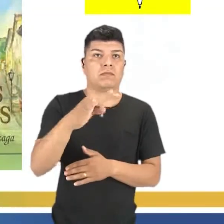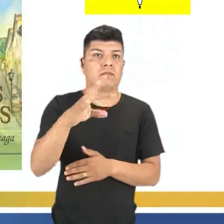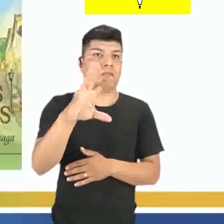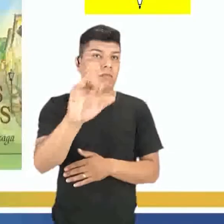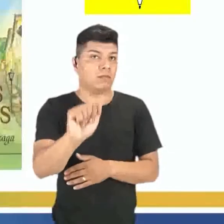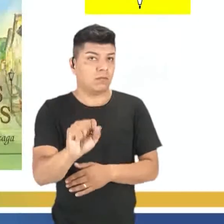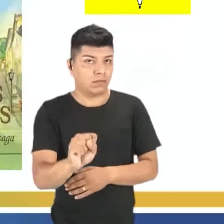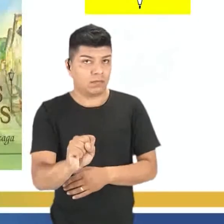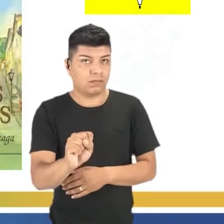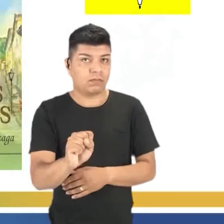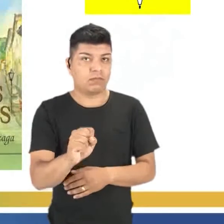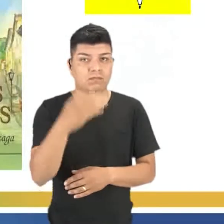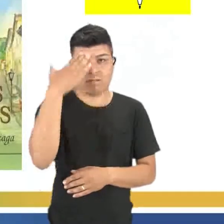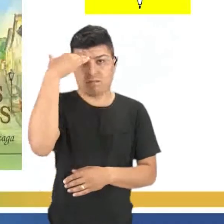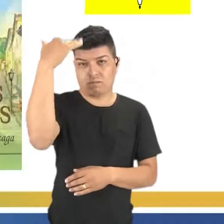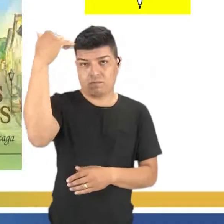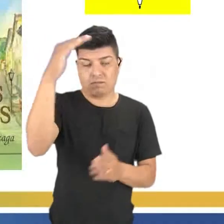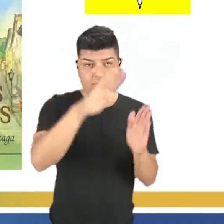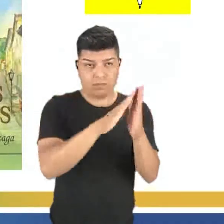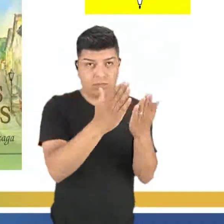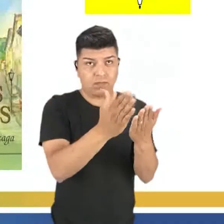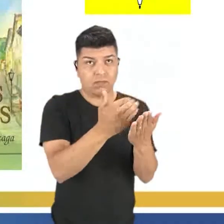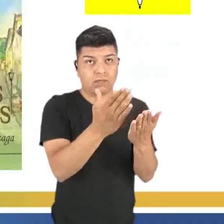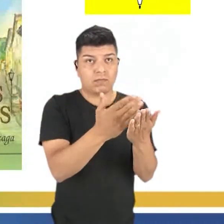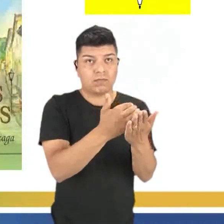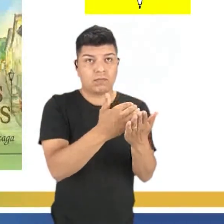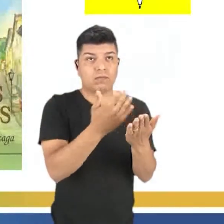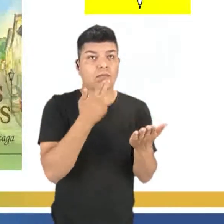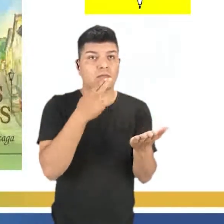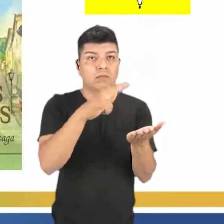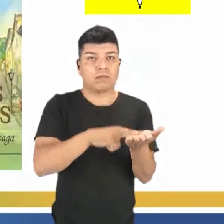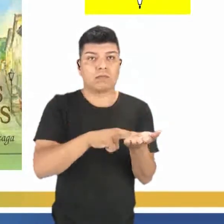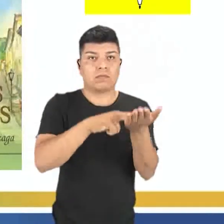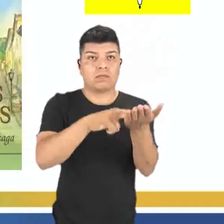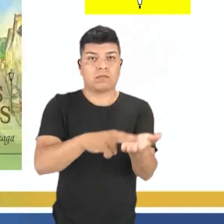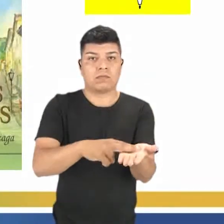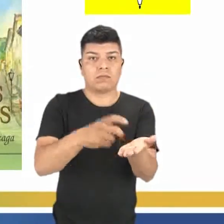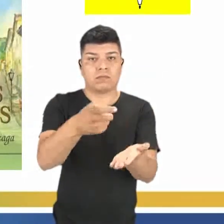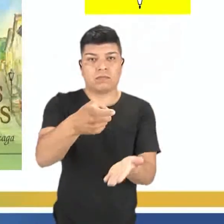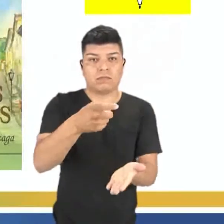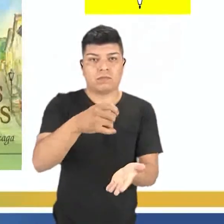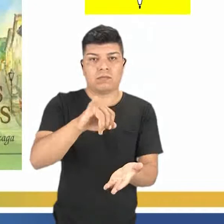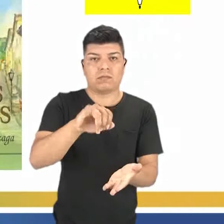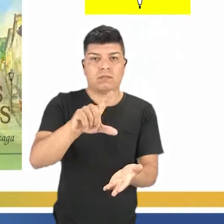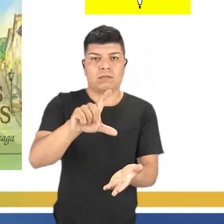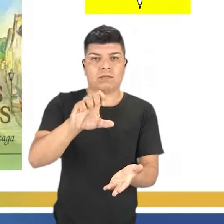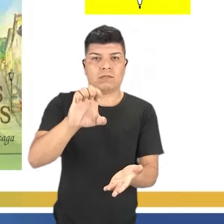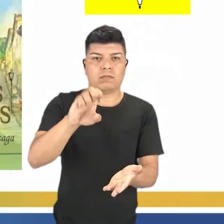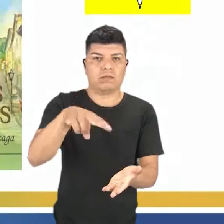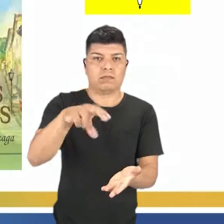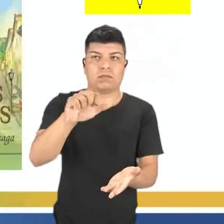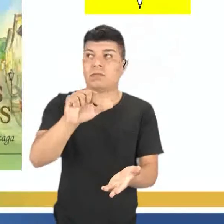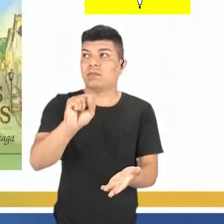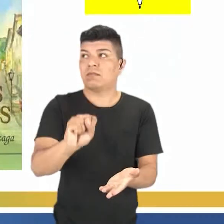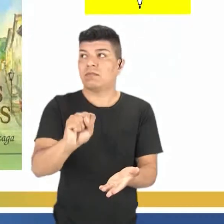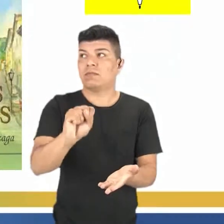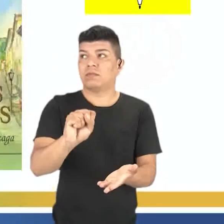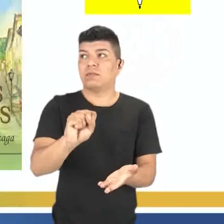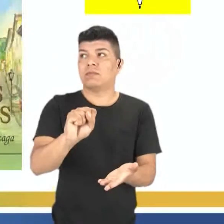mais famoso deste momento, que é Cartas Chilenas, tá bom? Neste texto, ele